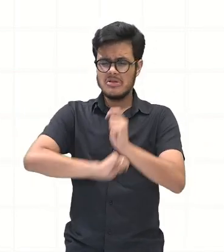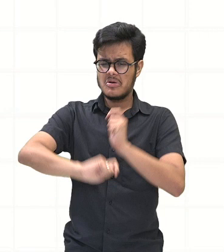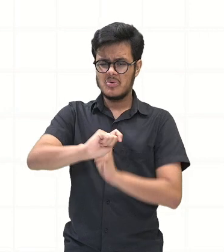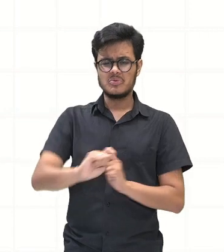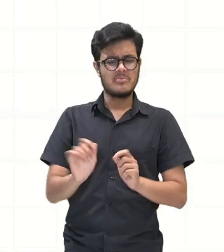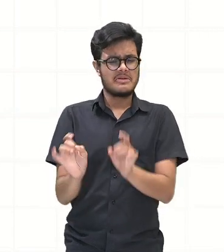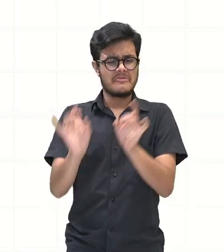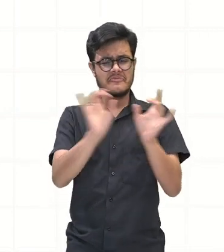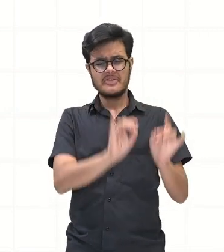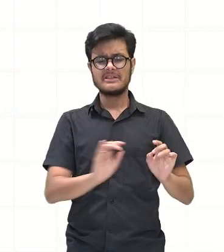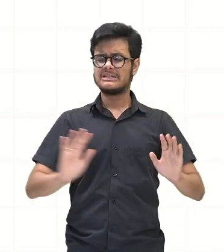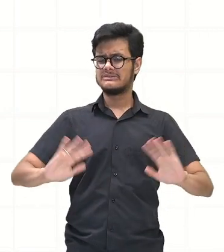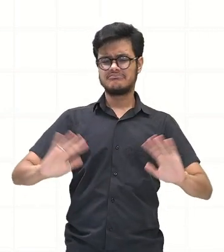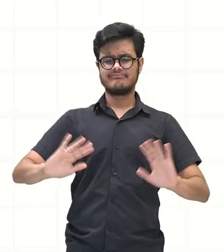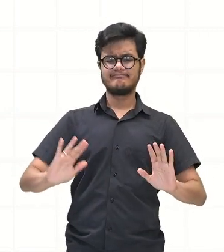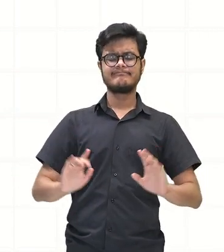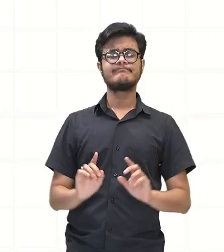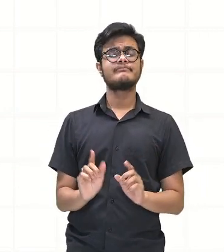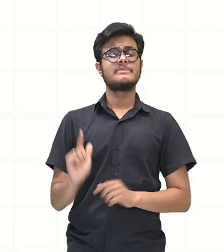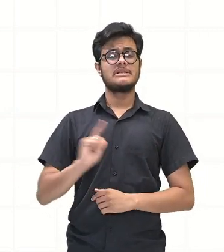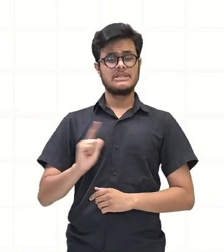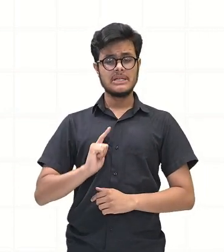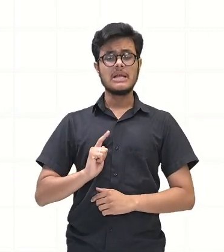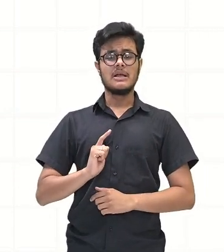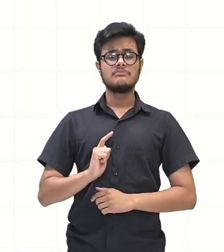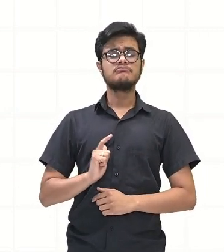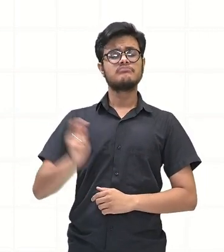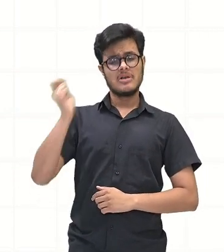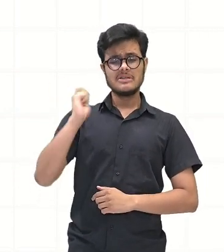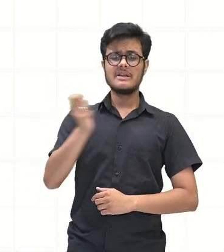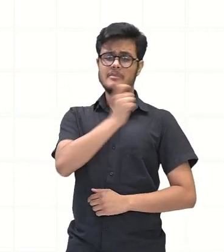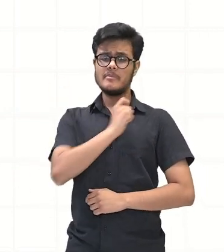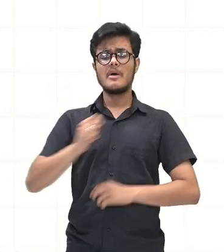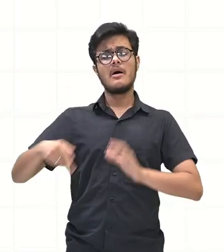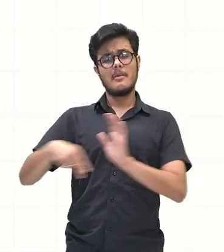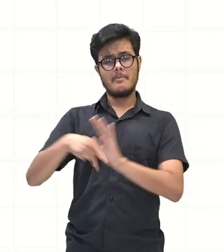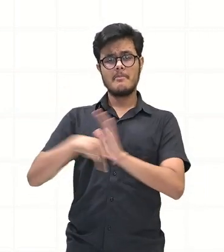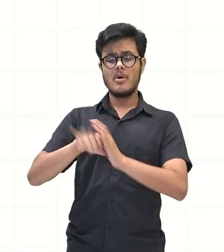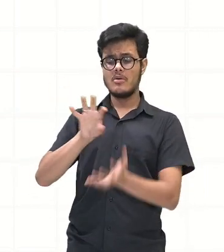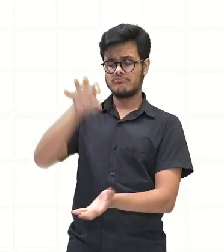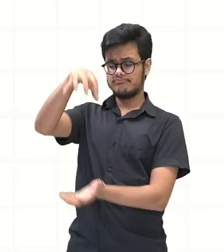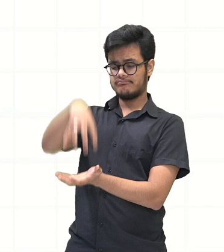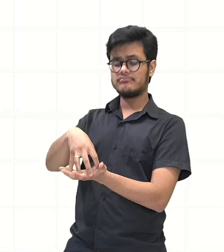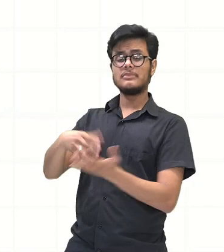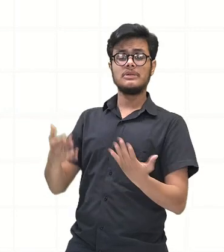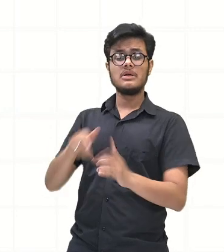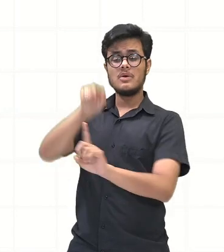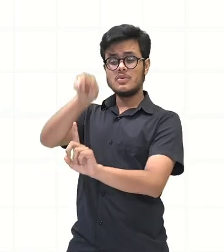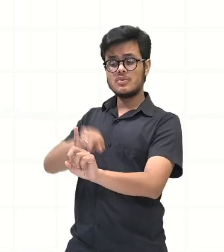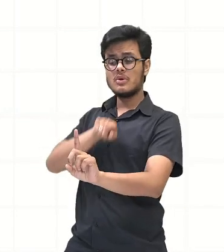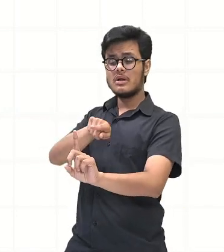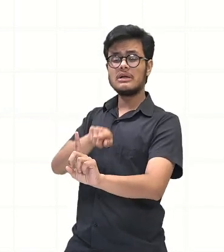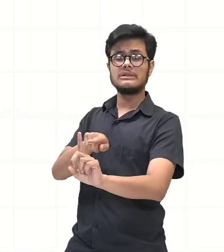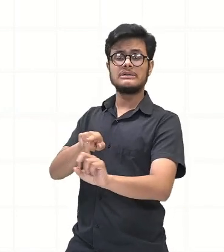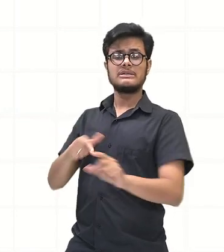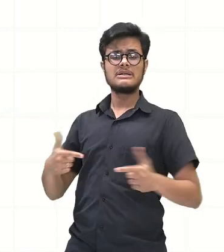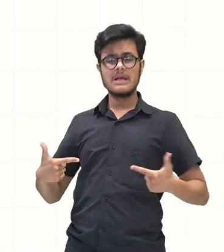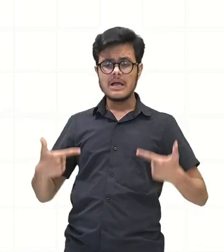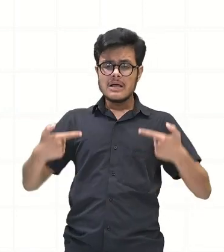comercial, havia a escravização doméstica e os escravizados eram obtidos por meio de